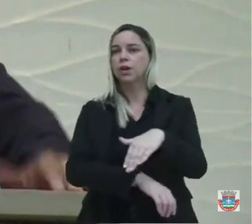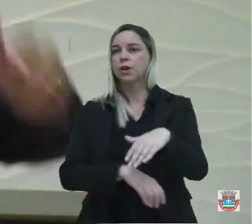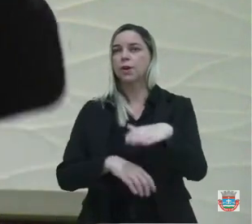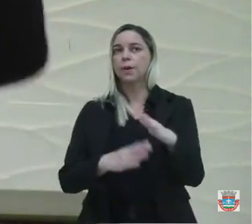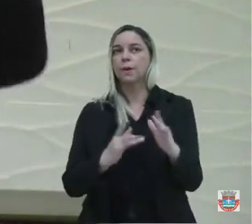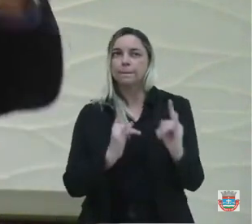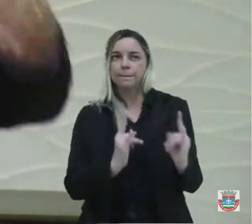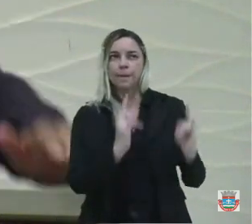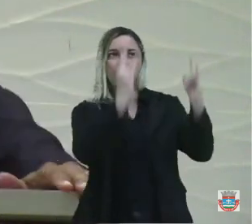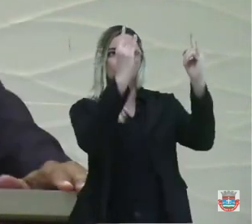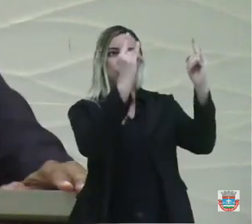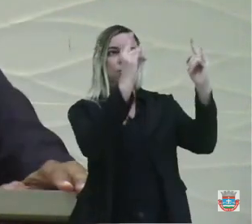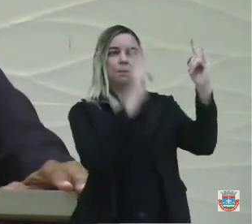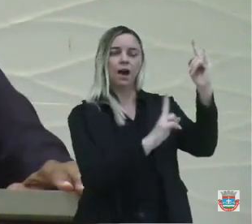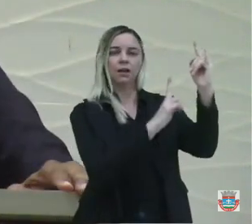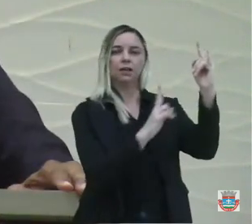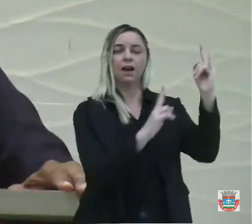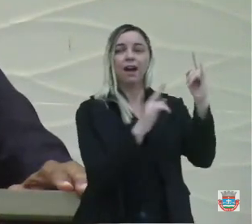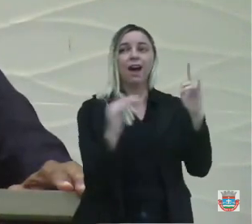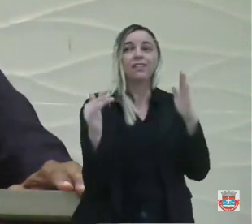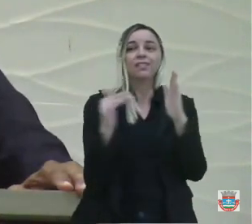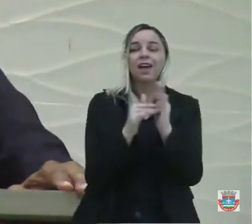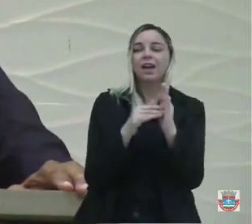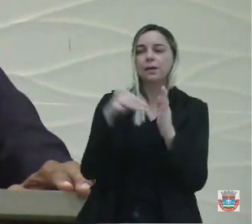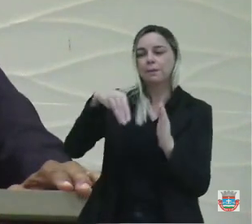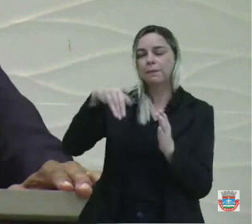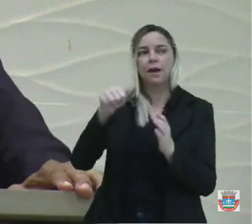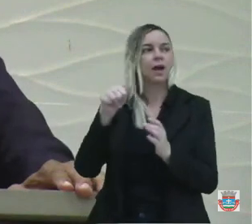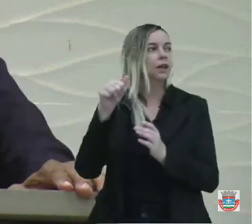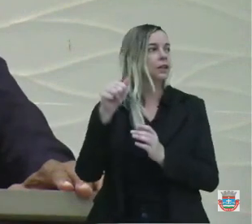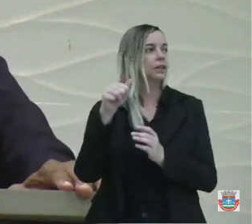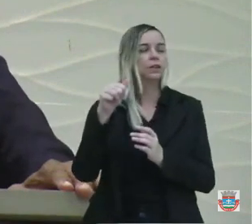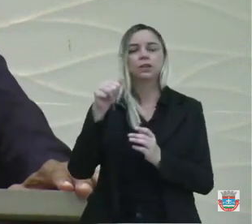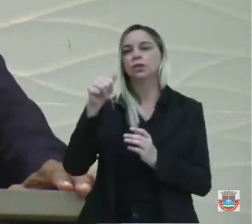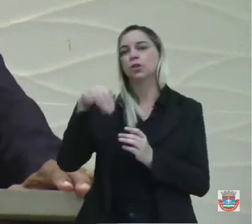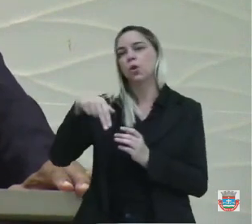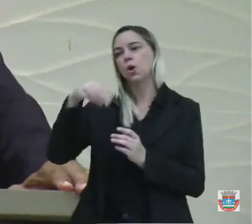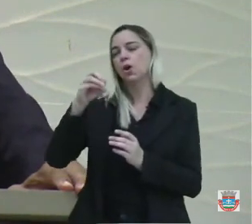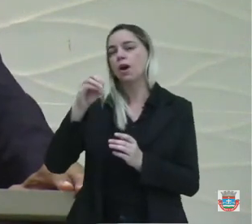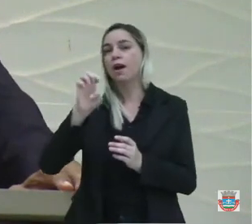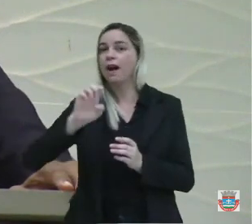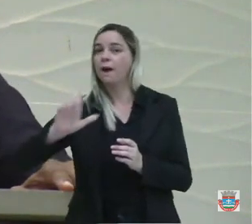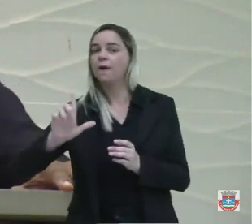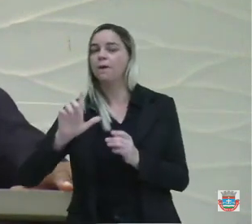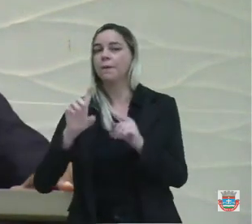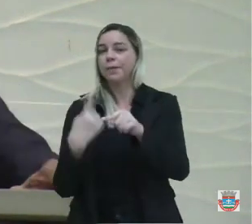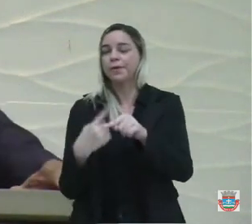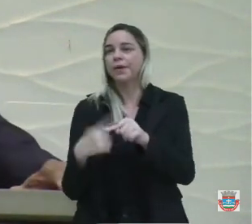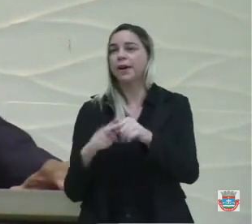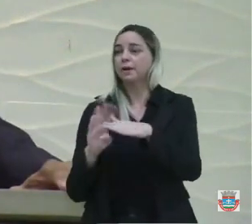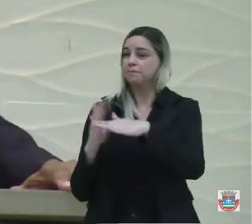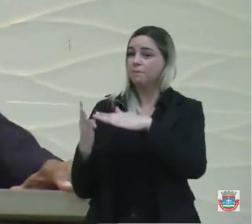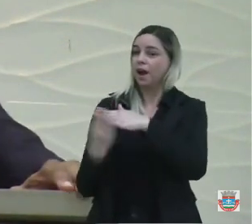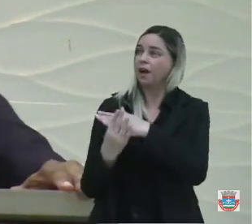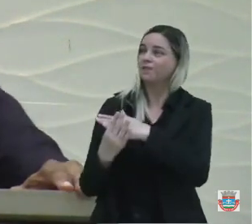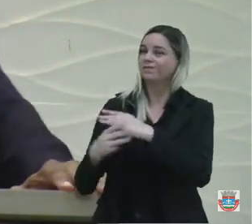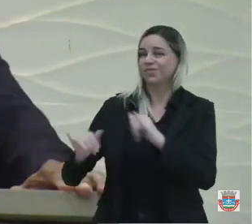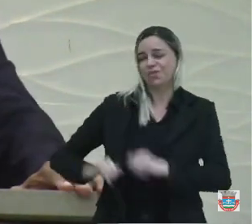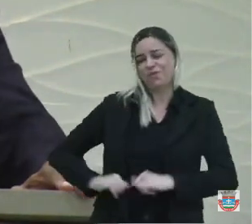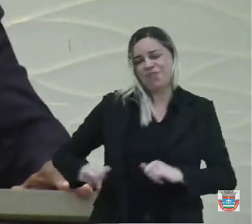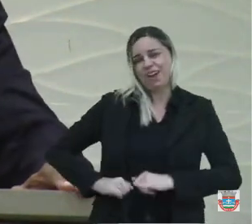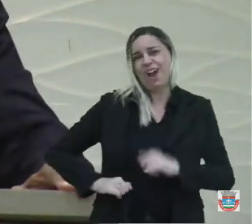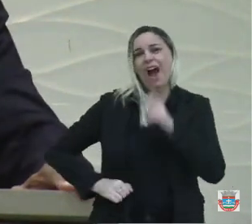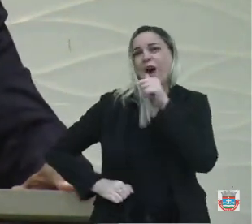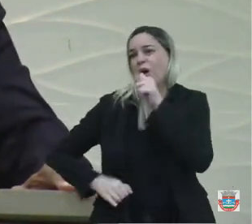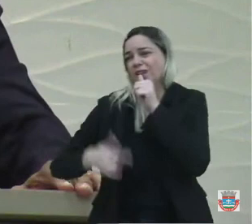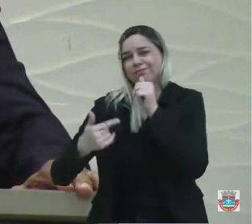Padre, até perto da casa de Manelzinho Pedreiro, porque aquele bairro lá está sofrendo muito sem